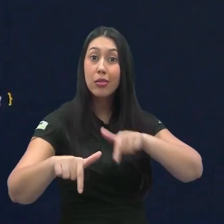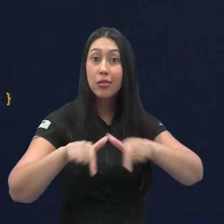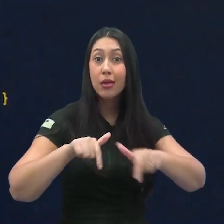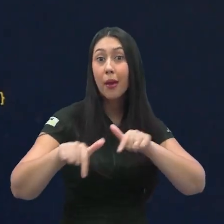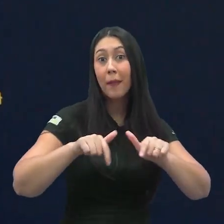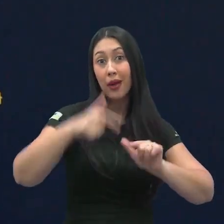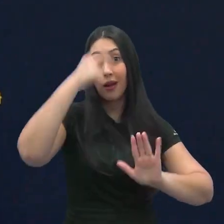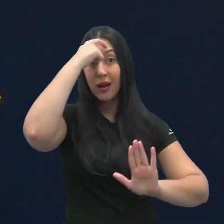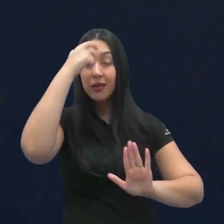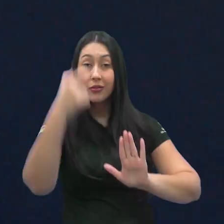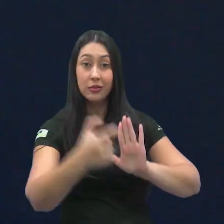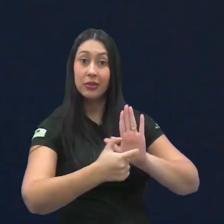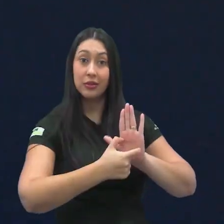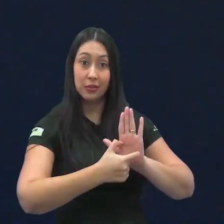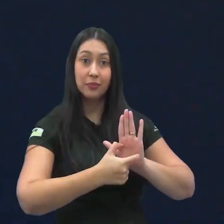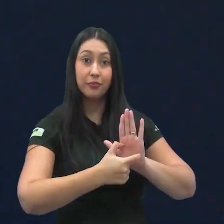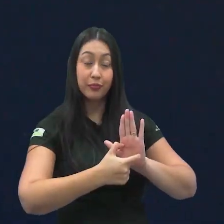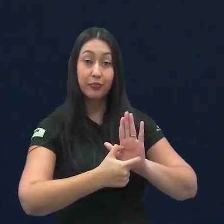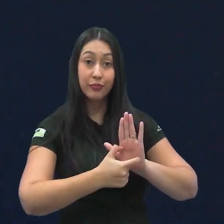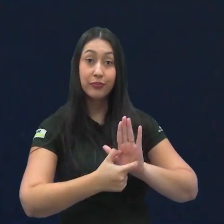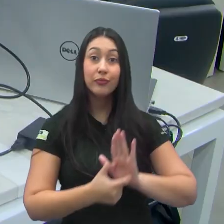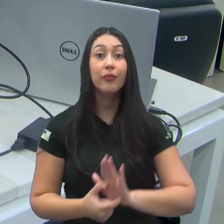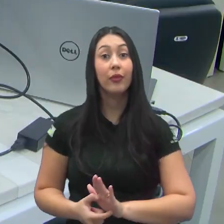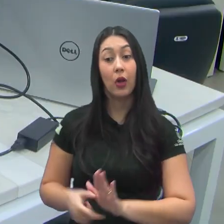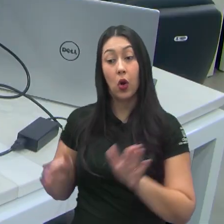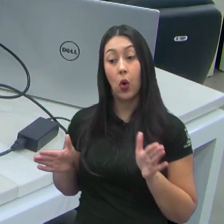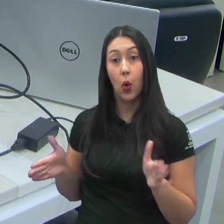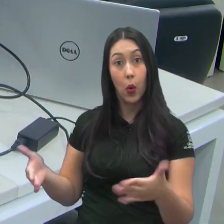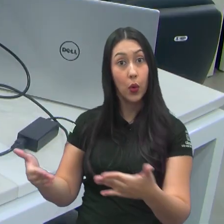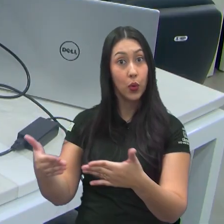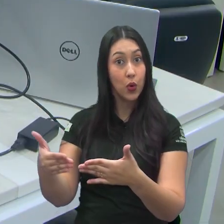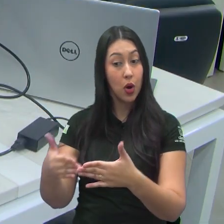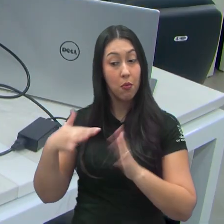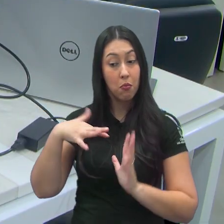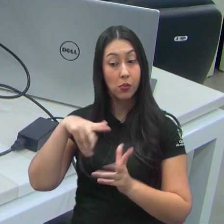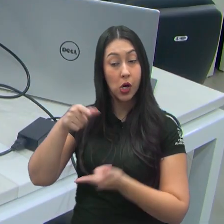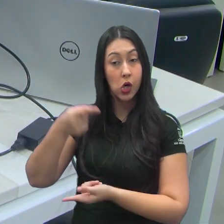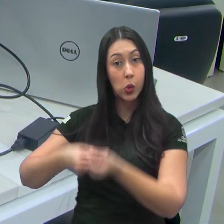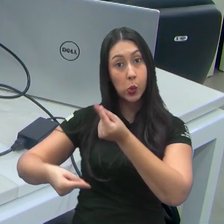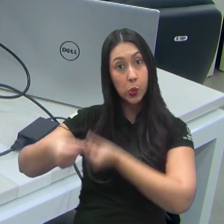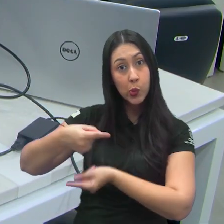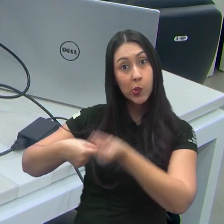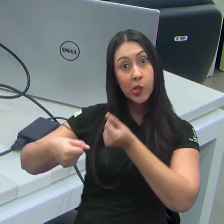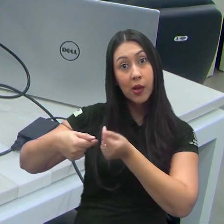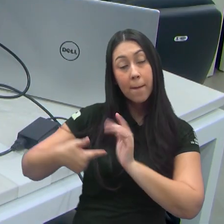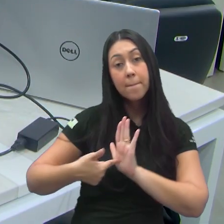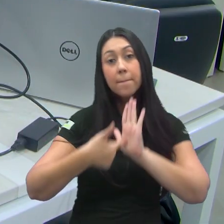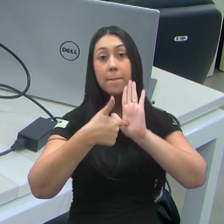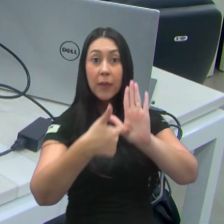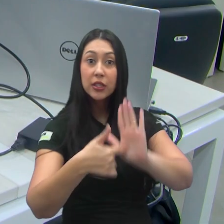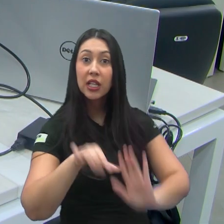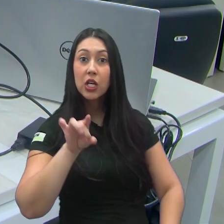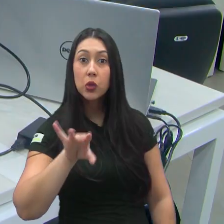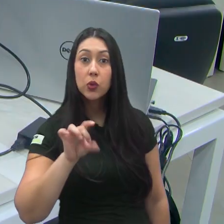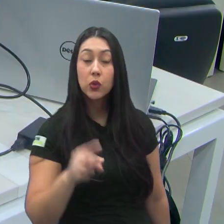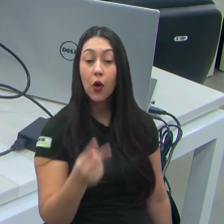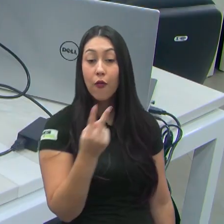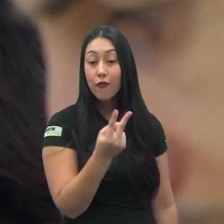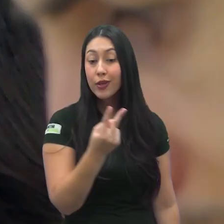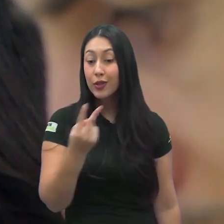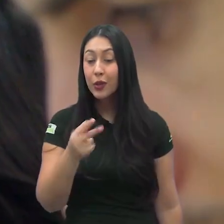mulheres atuando na área de inteligência artificial. De acordo com o Fórum Econômico Mundial, em todo o mundo,